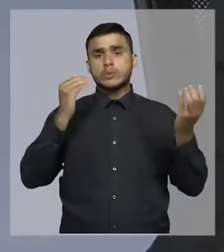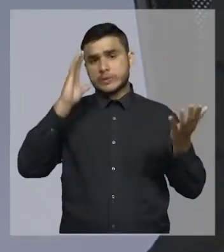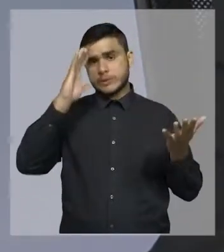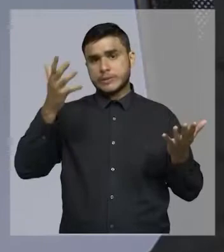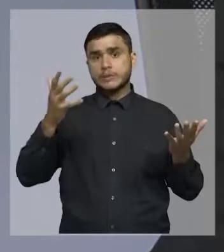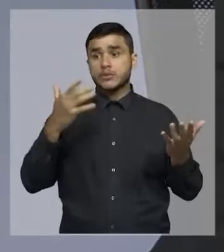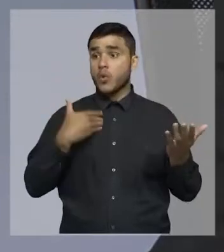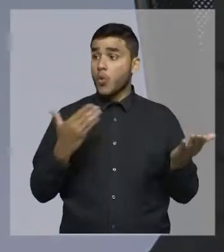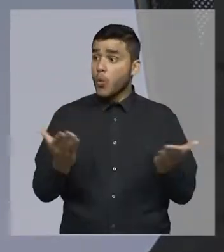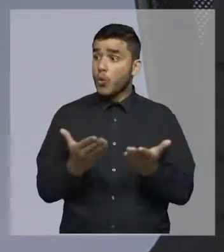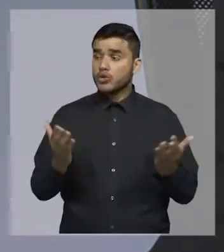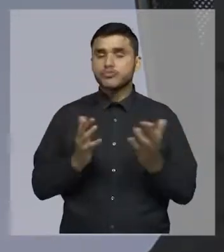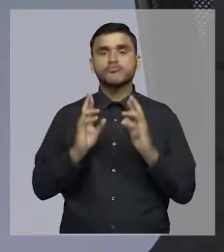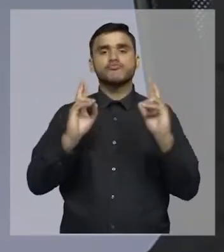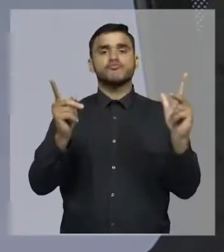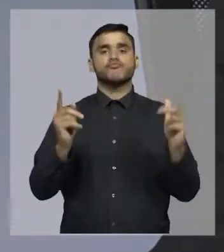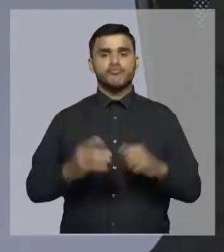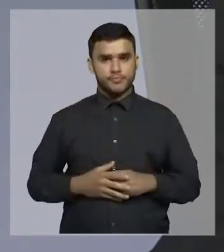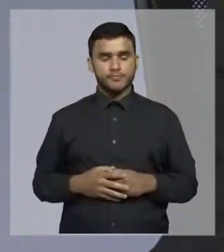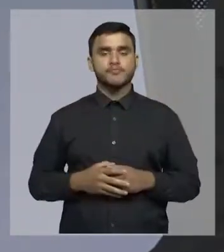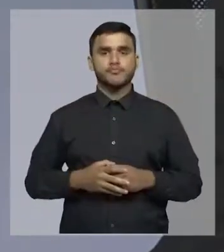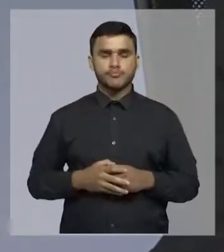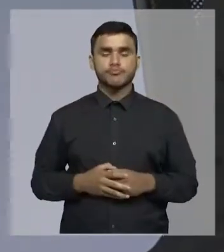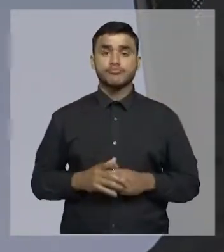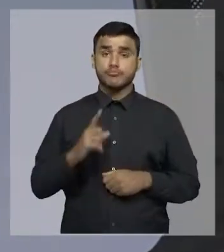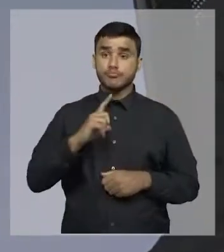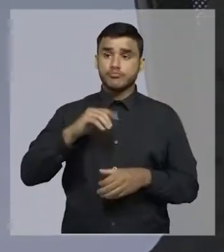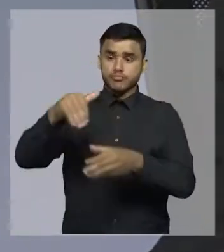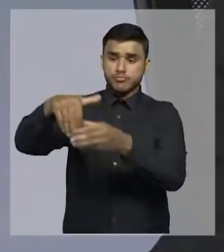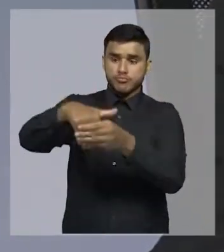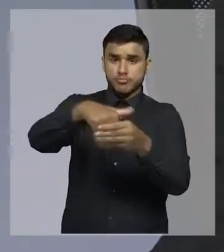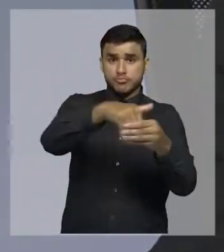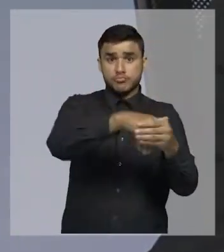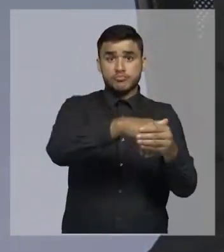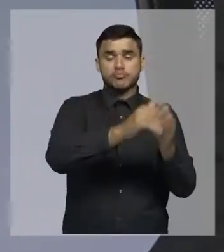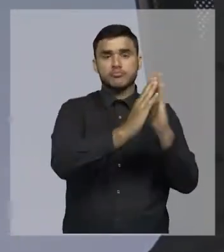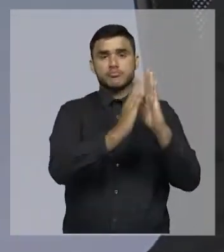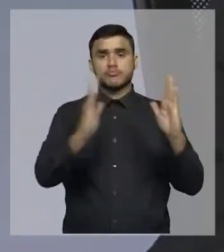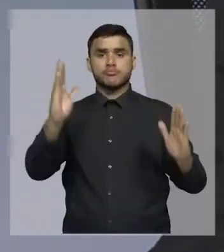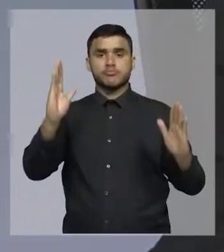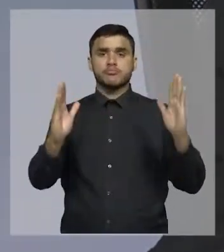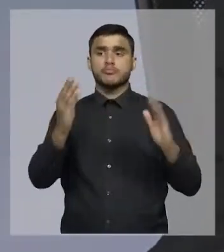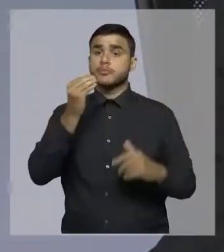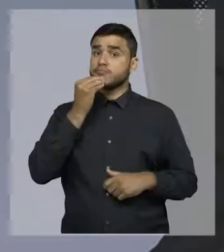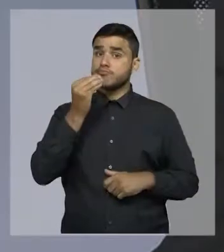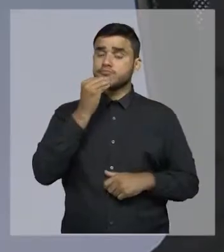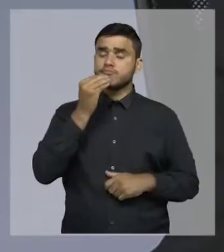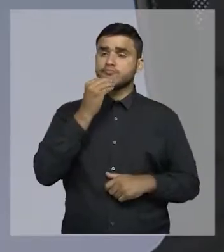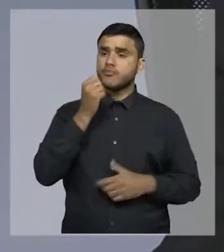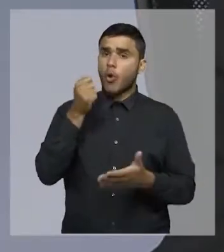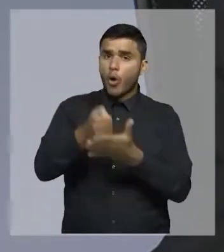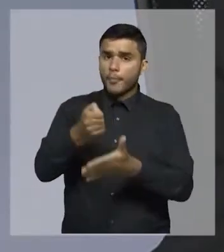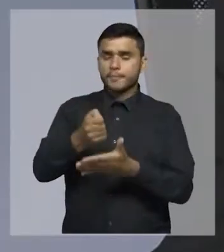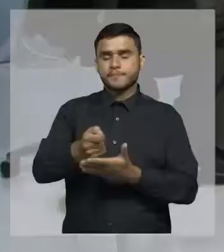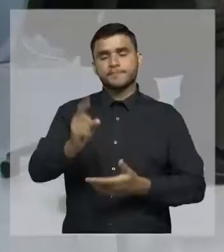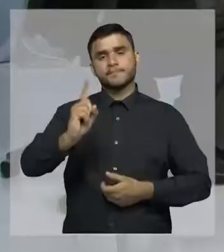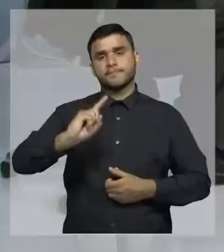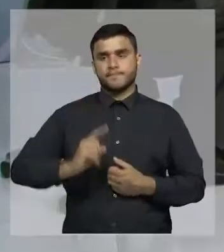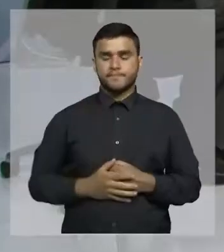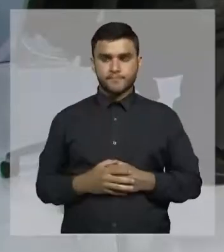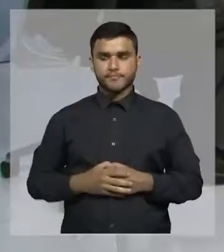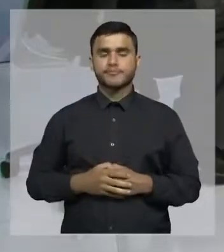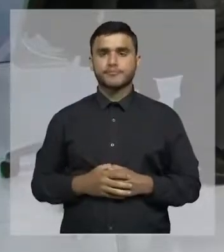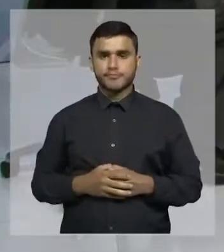toma hoje. Além das eleições em épocas diferentes, não devia ser obrigatório o voto.